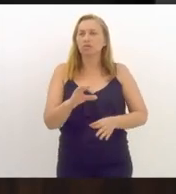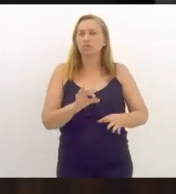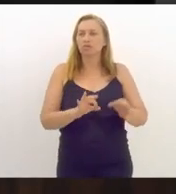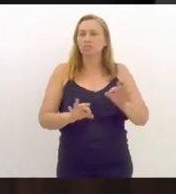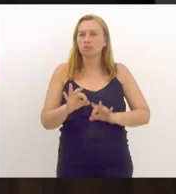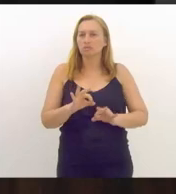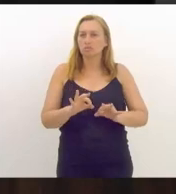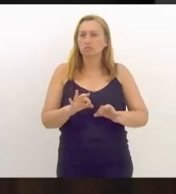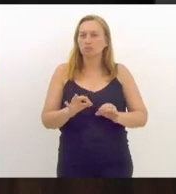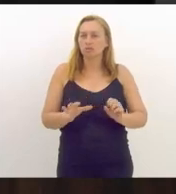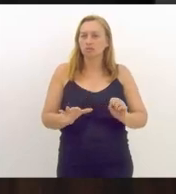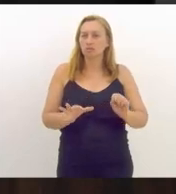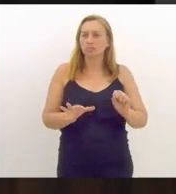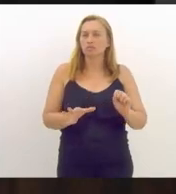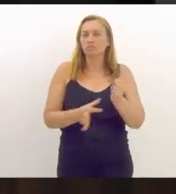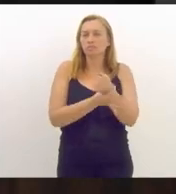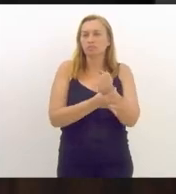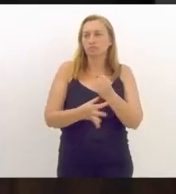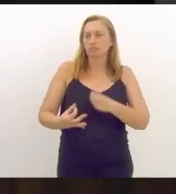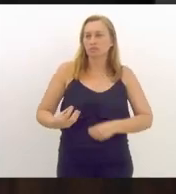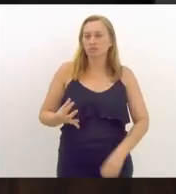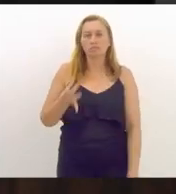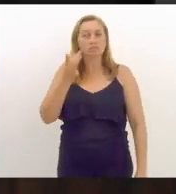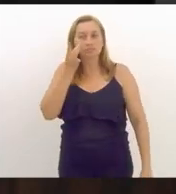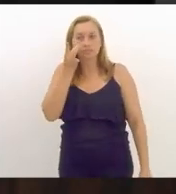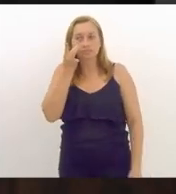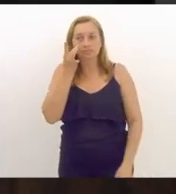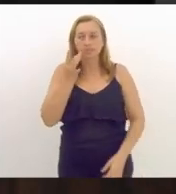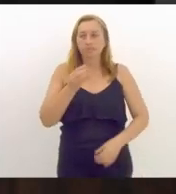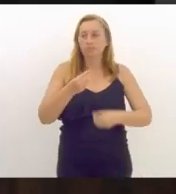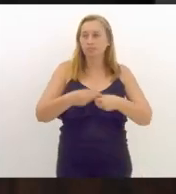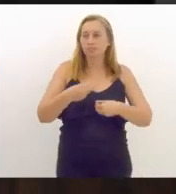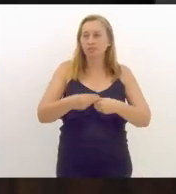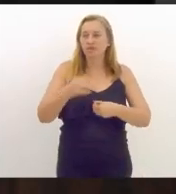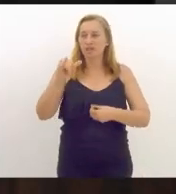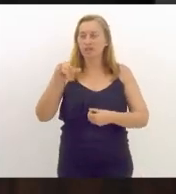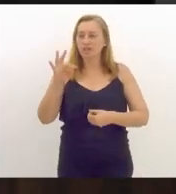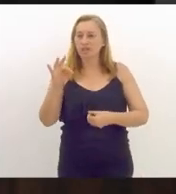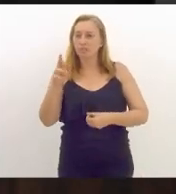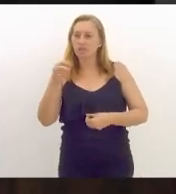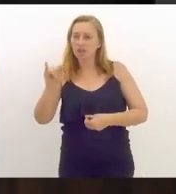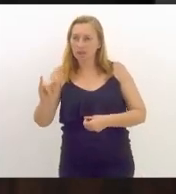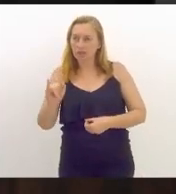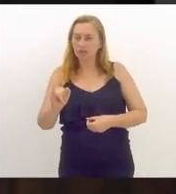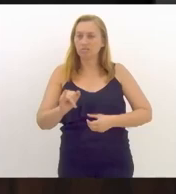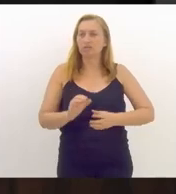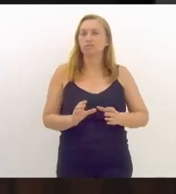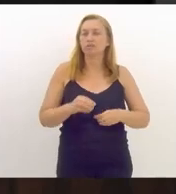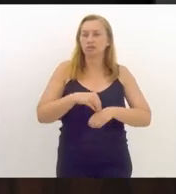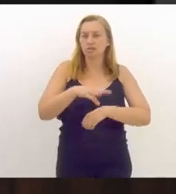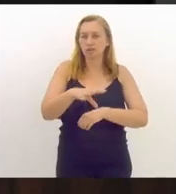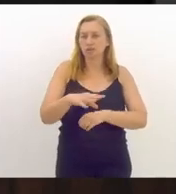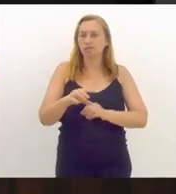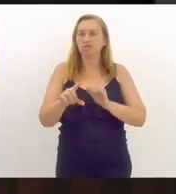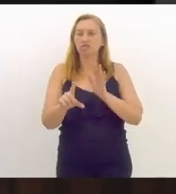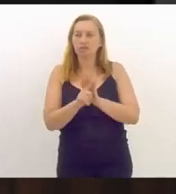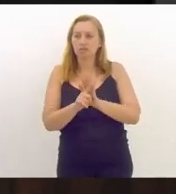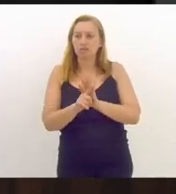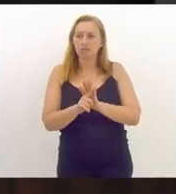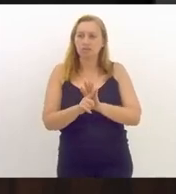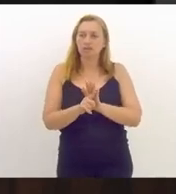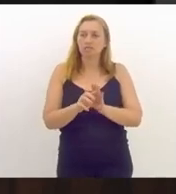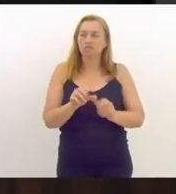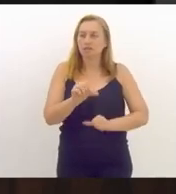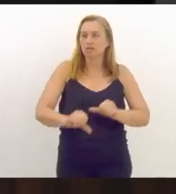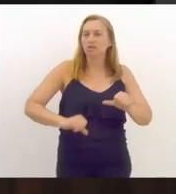presente para atender ao centro do município de Itaboraí parecida comissão de indicações Legislativa pela